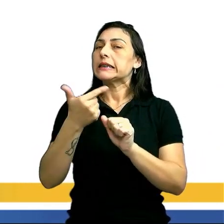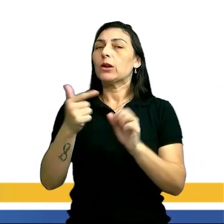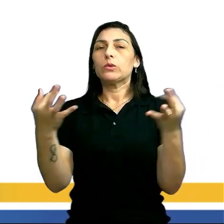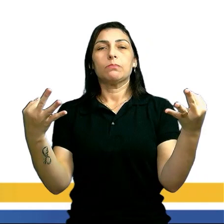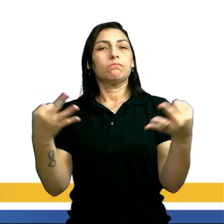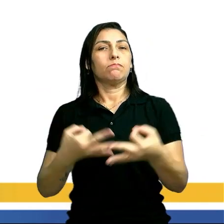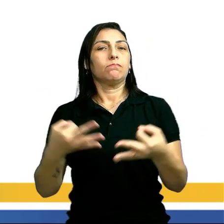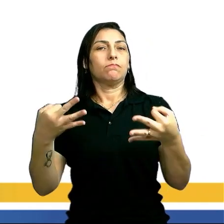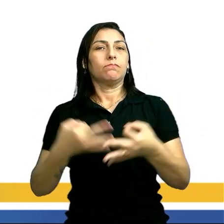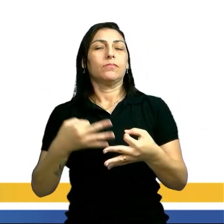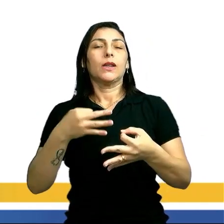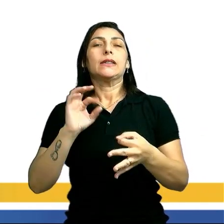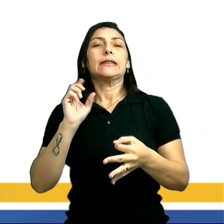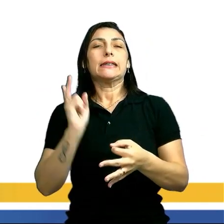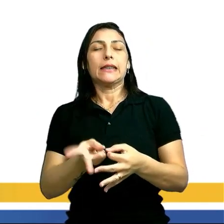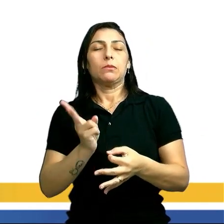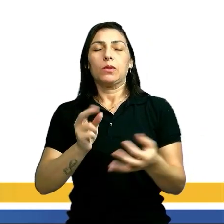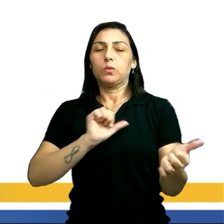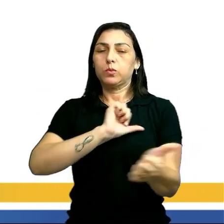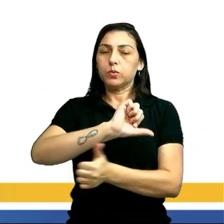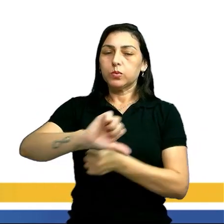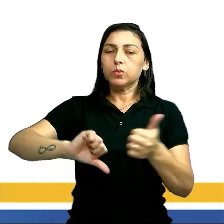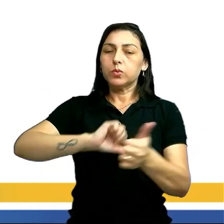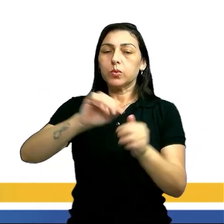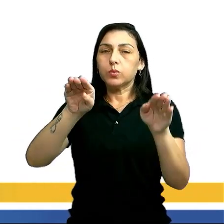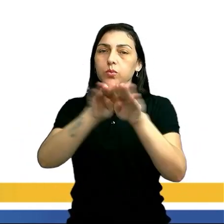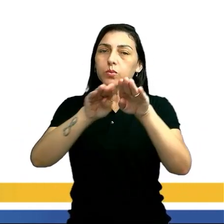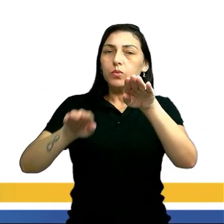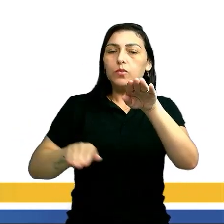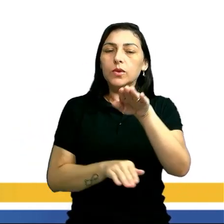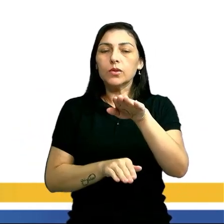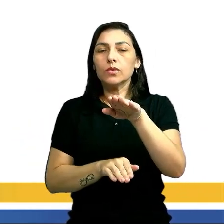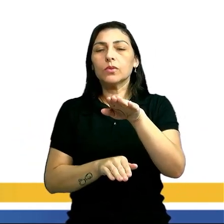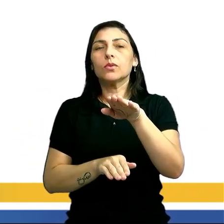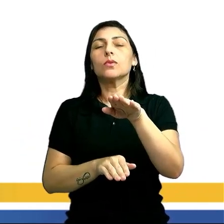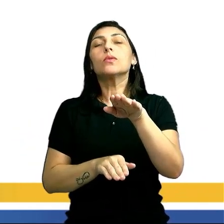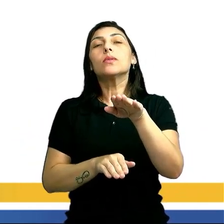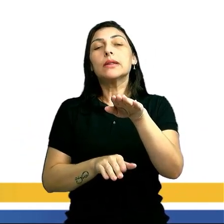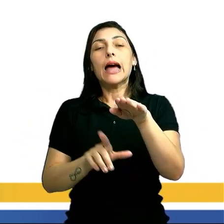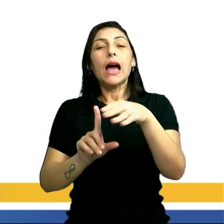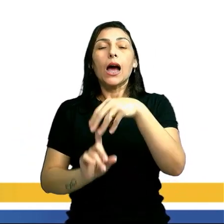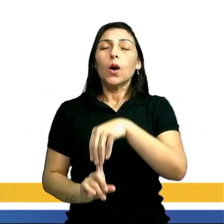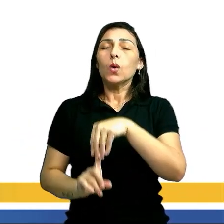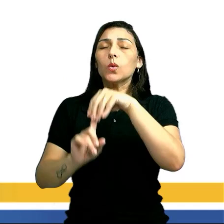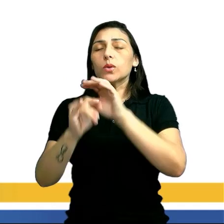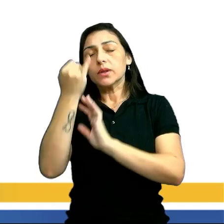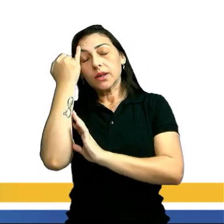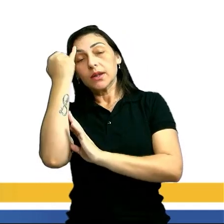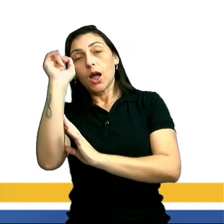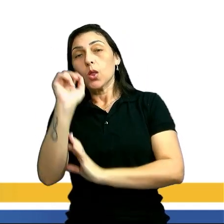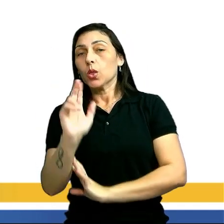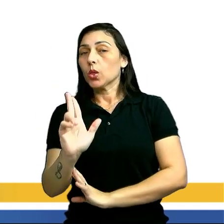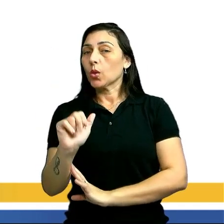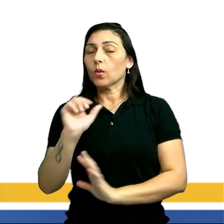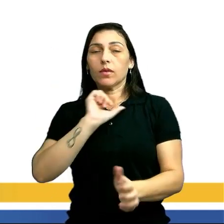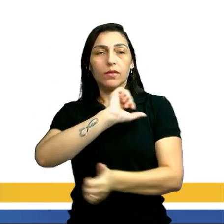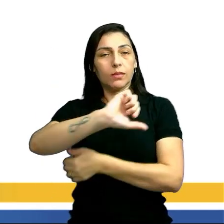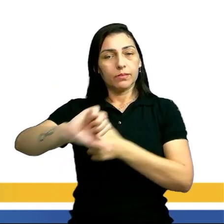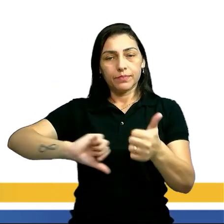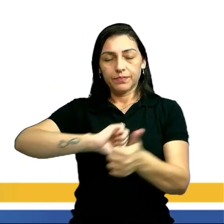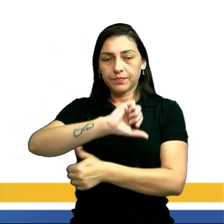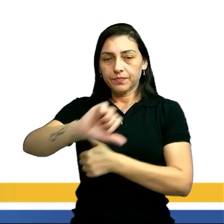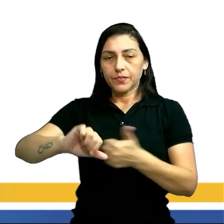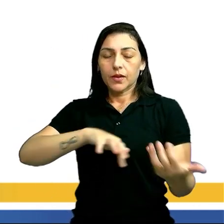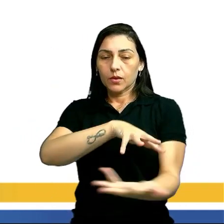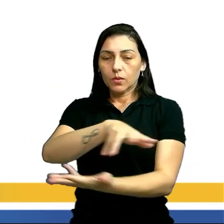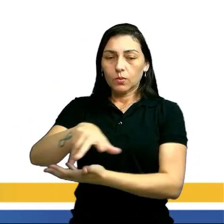imperfeito, está em constante mudança e é inferior. Aí nós temos a única ideia que nunca vai modificar lá